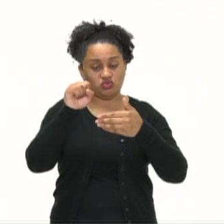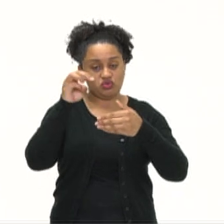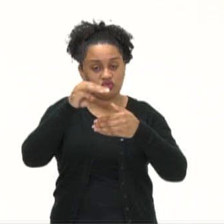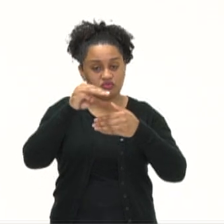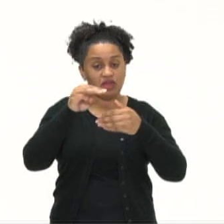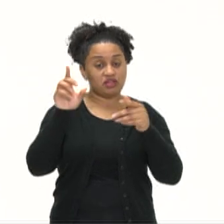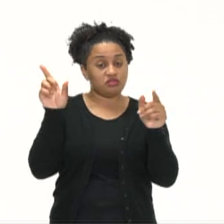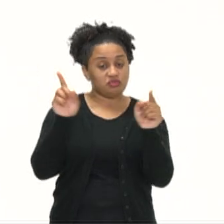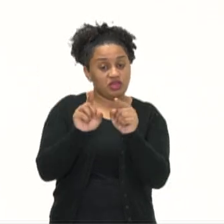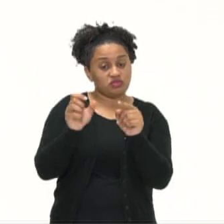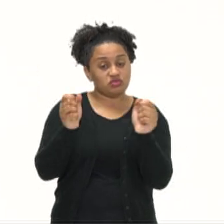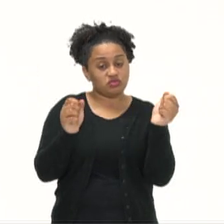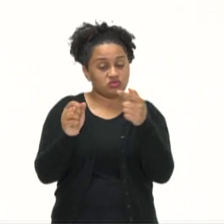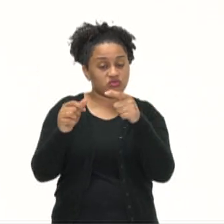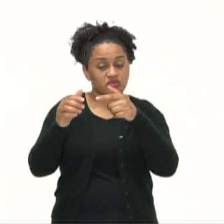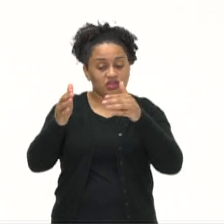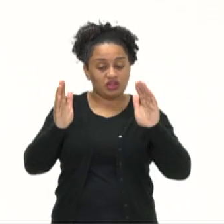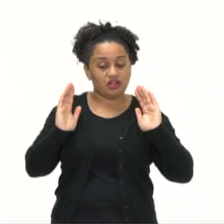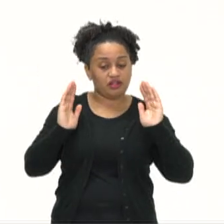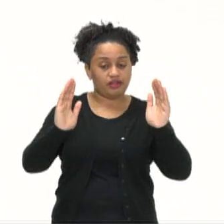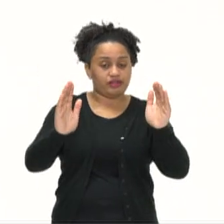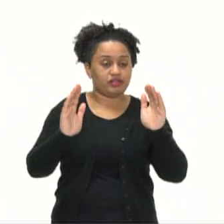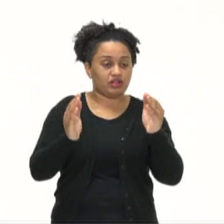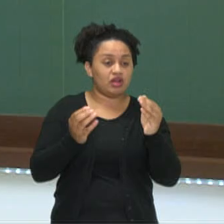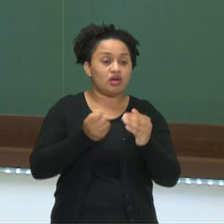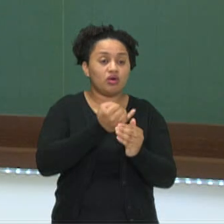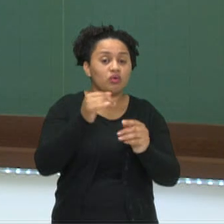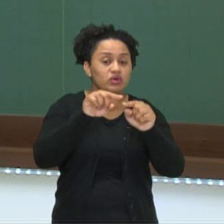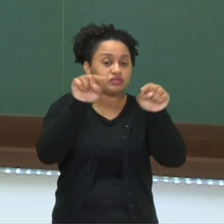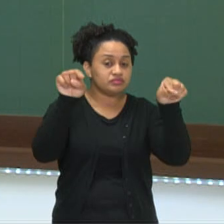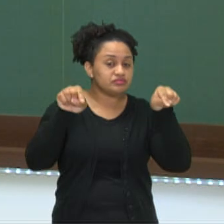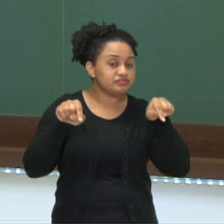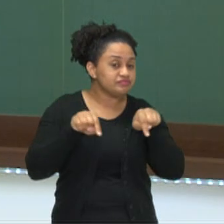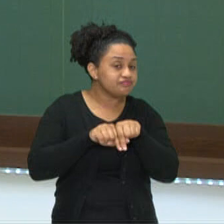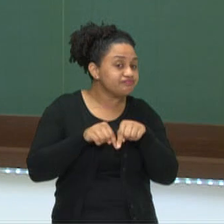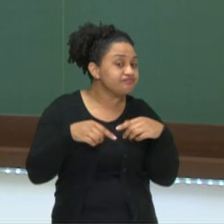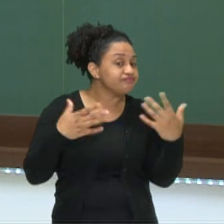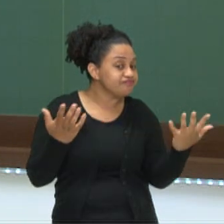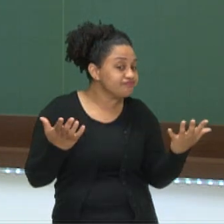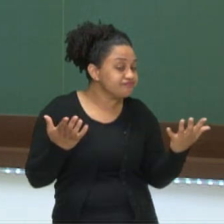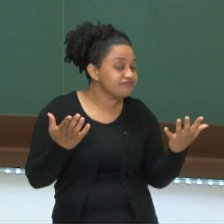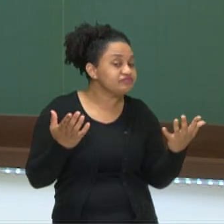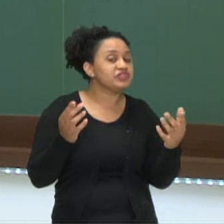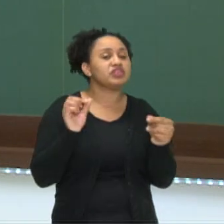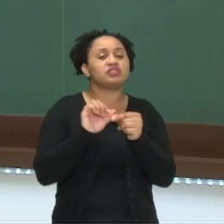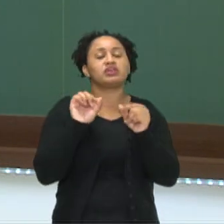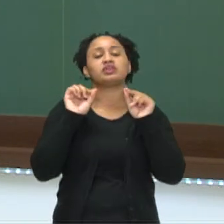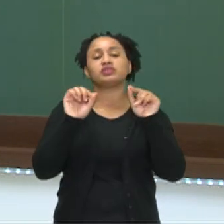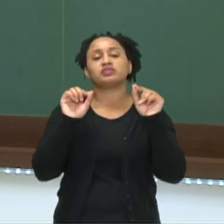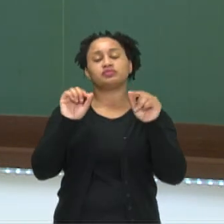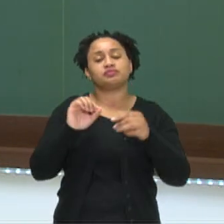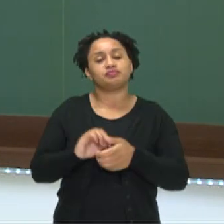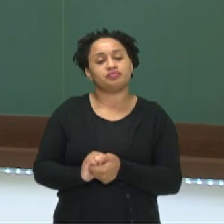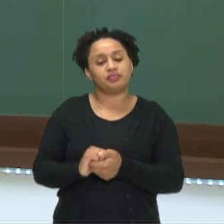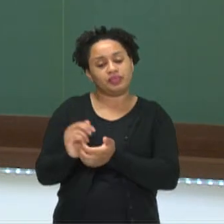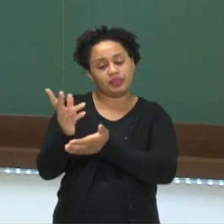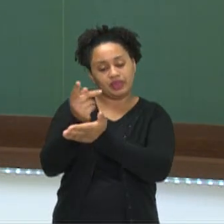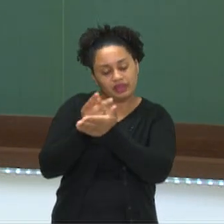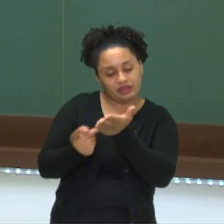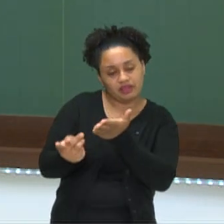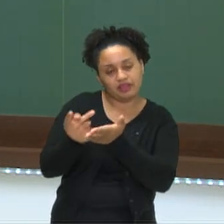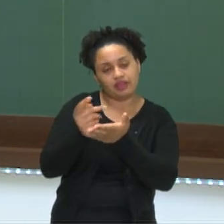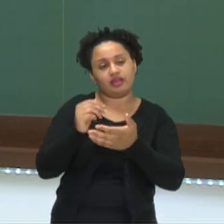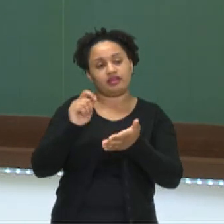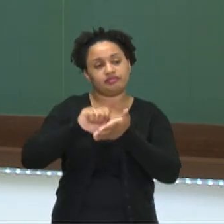que a lateral. Quais são as dimensões do terreno? Então, o que você faz? Você desenha,